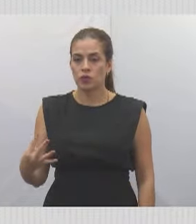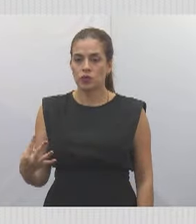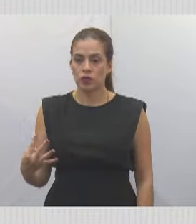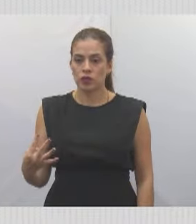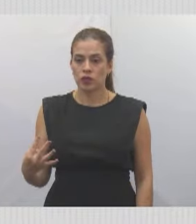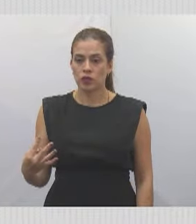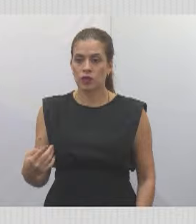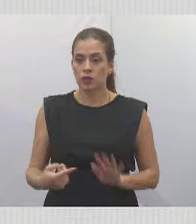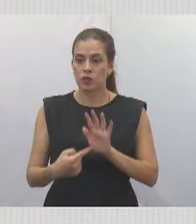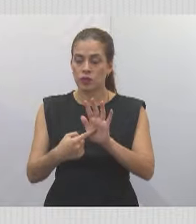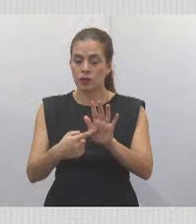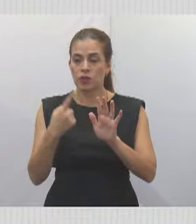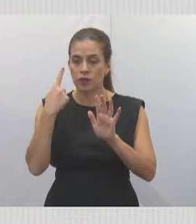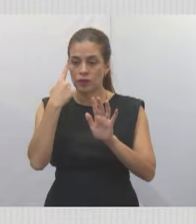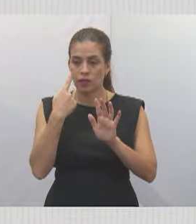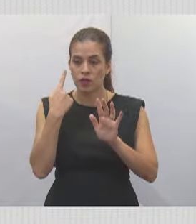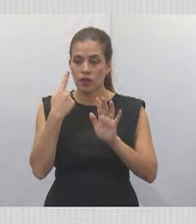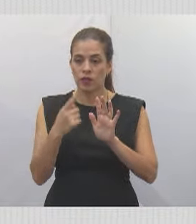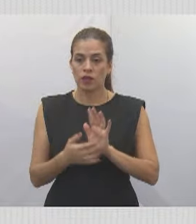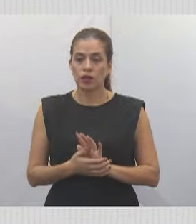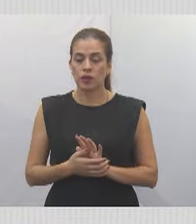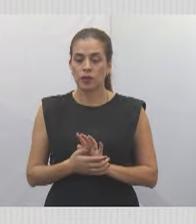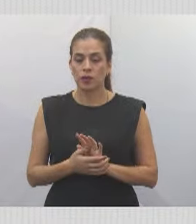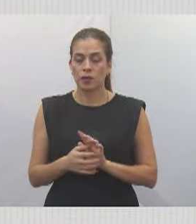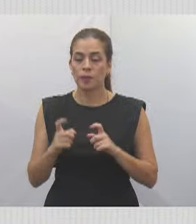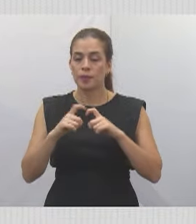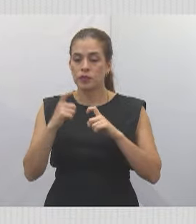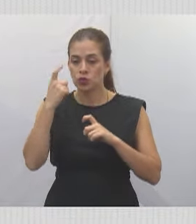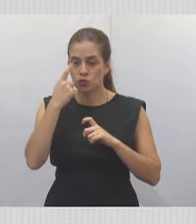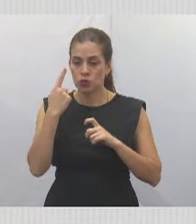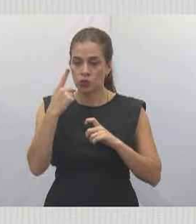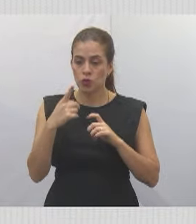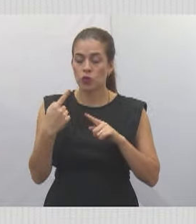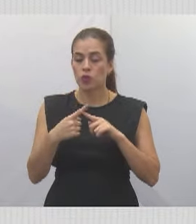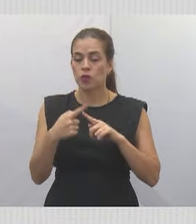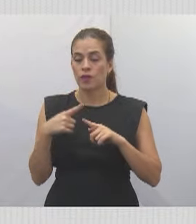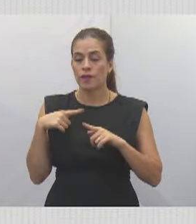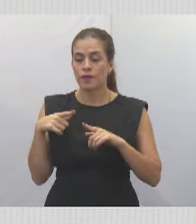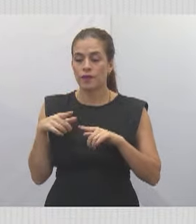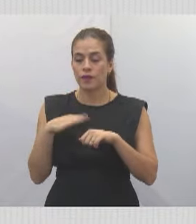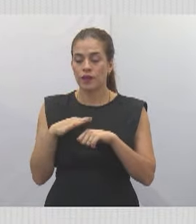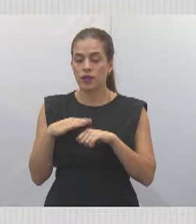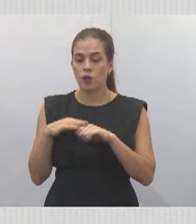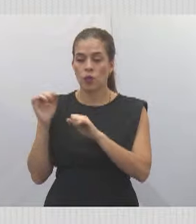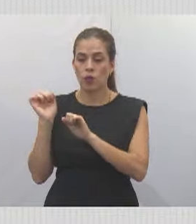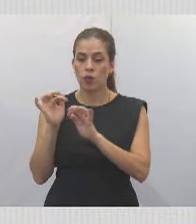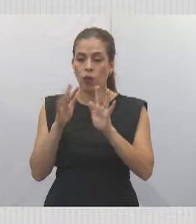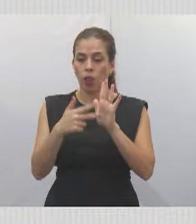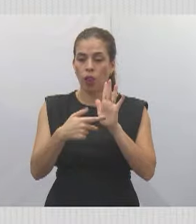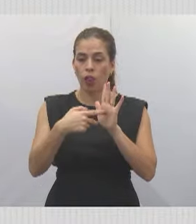Damos destaque à oftalmologia, que conforme a gente fez um mutirão no final do ano, a gente